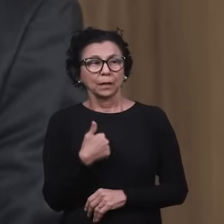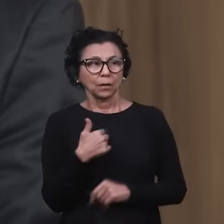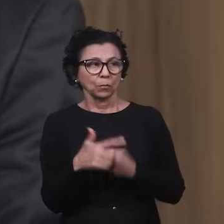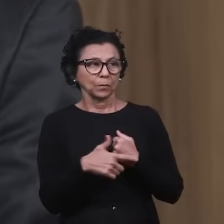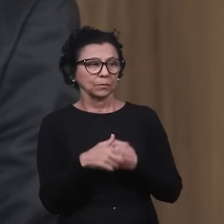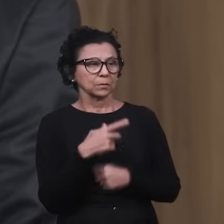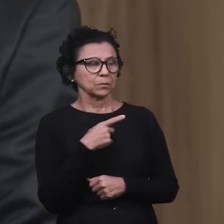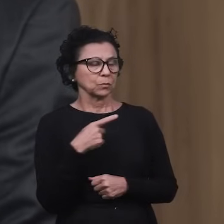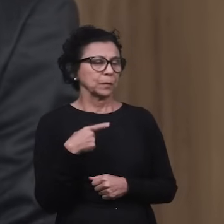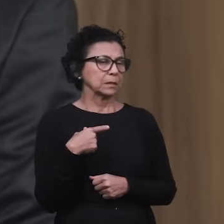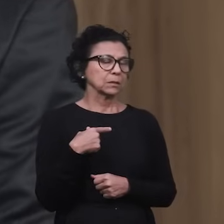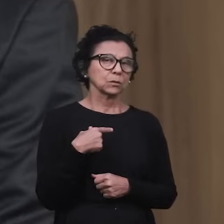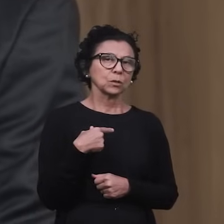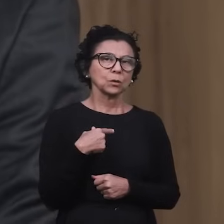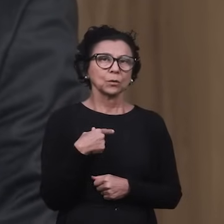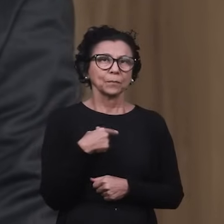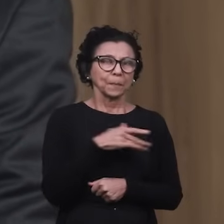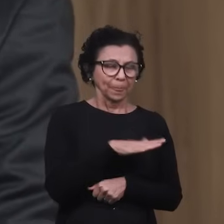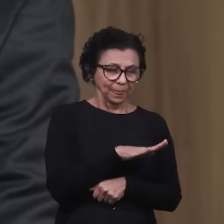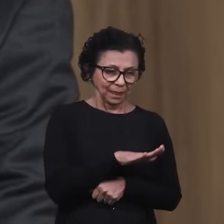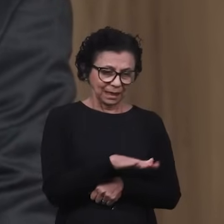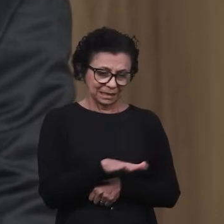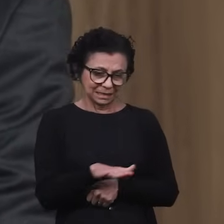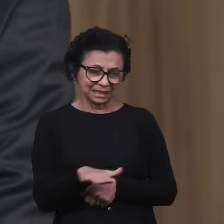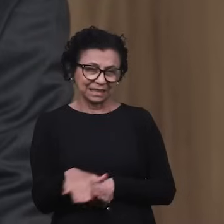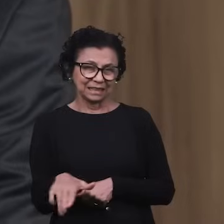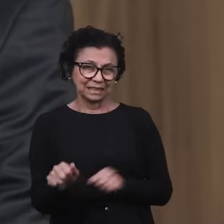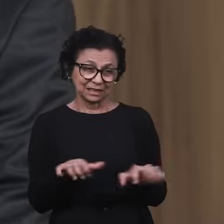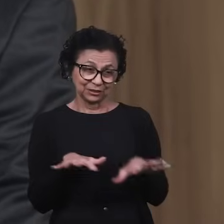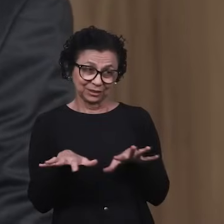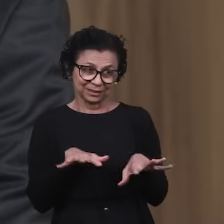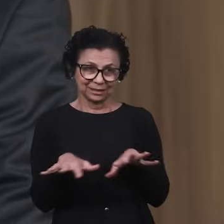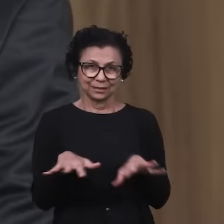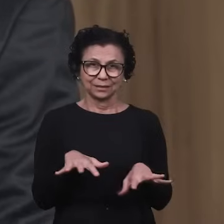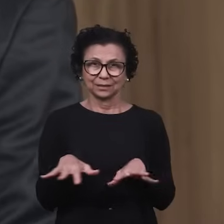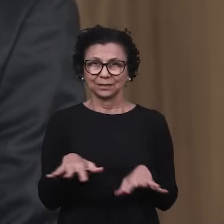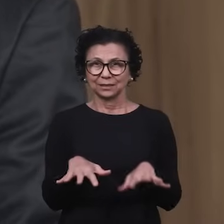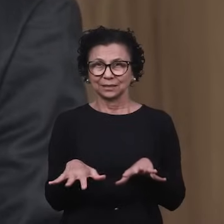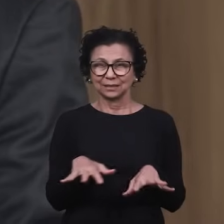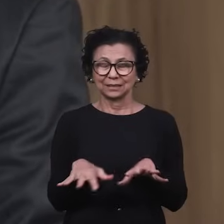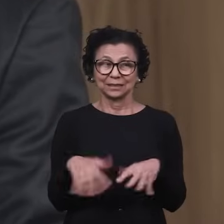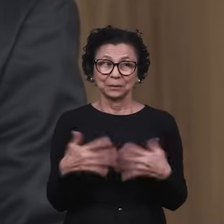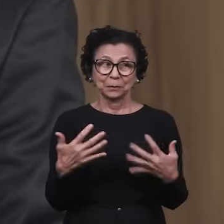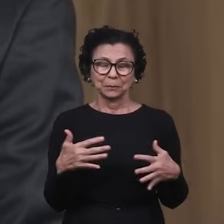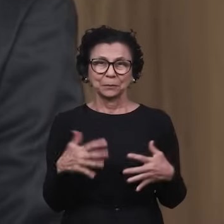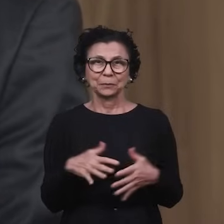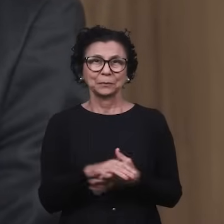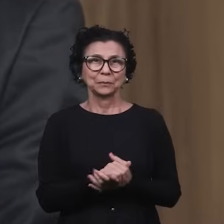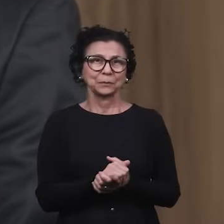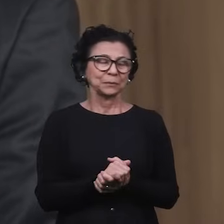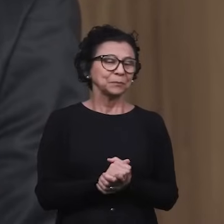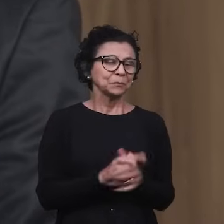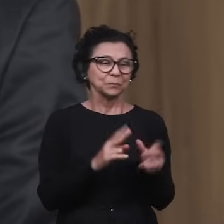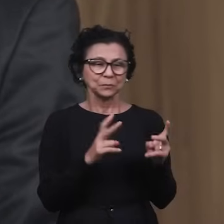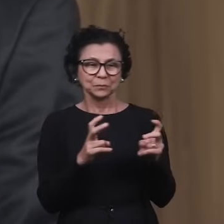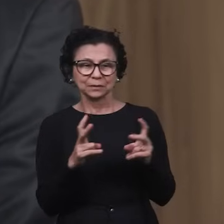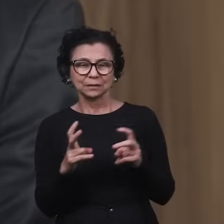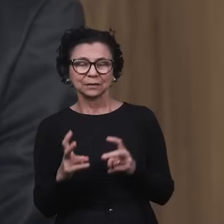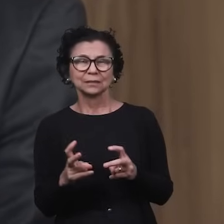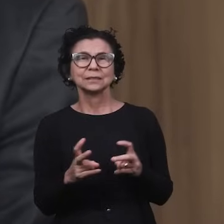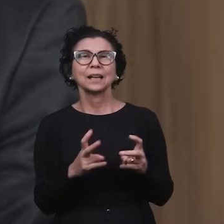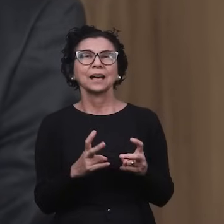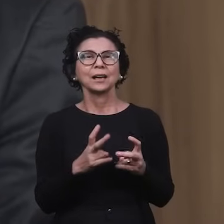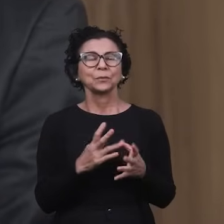procuro aquelas crianças mais agitadinhas, que dão um pouquinho mais de trabalho, eu procuro ver isso e procuro